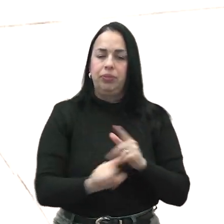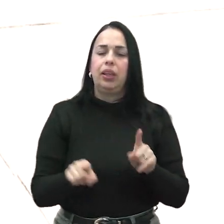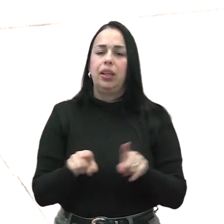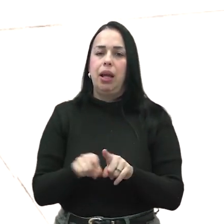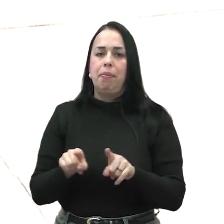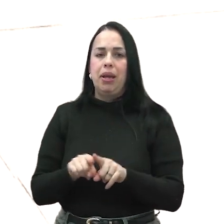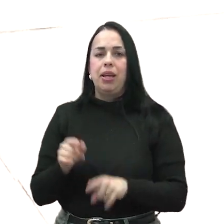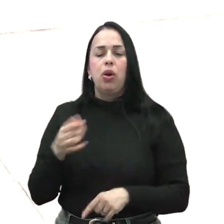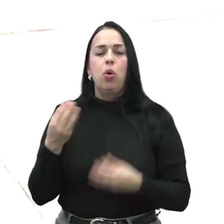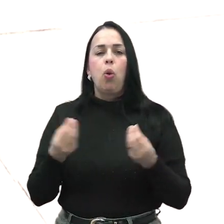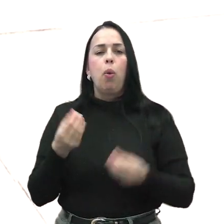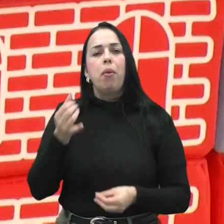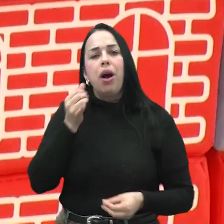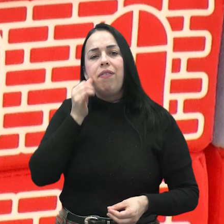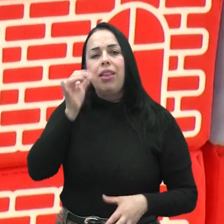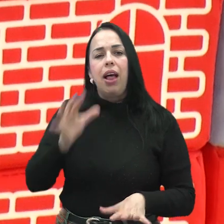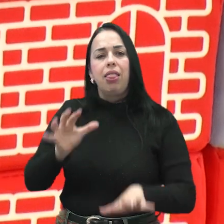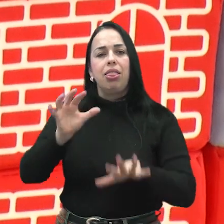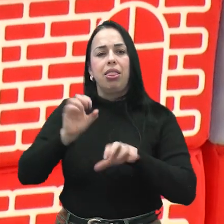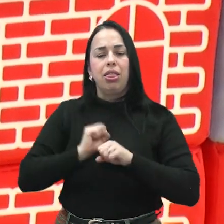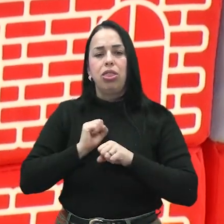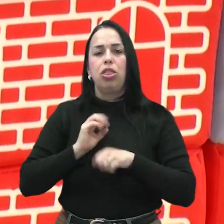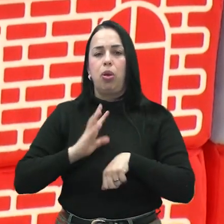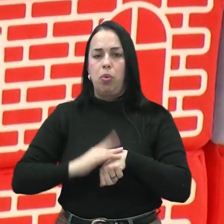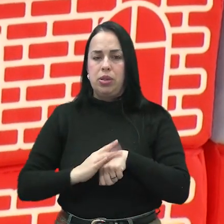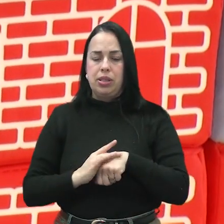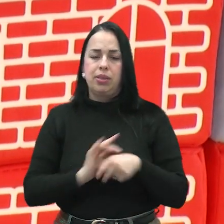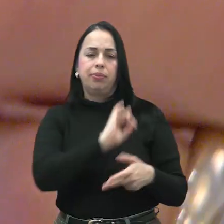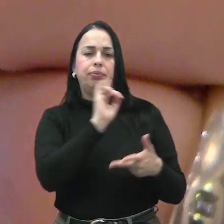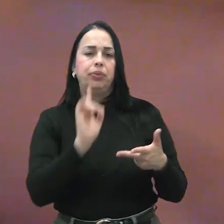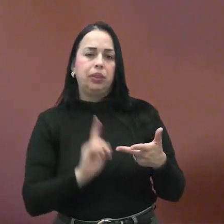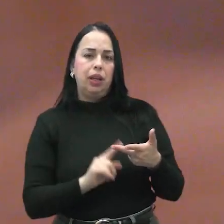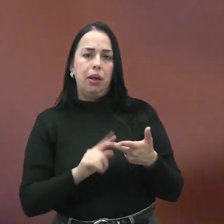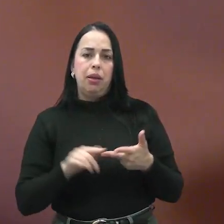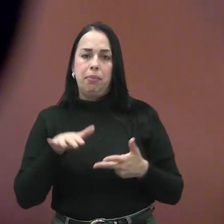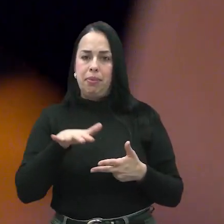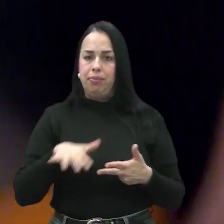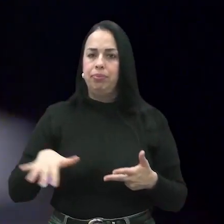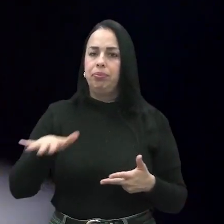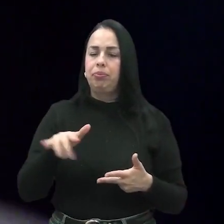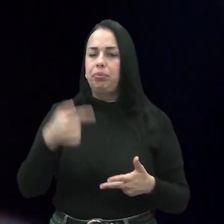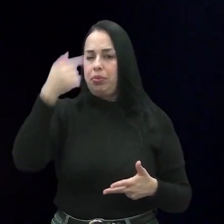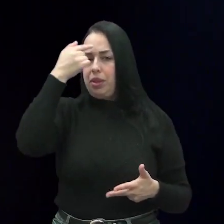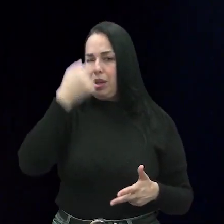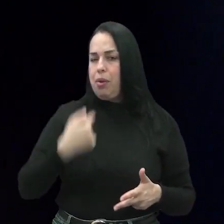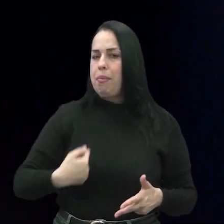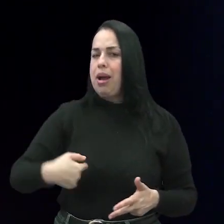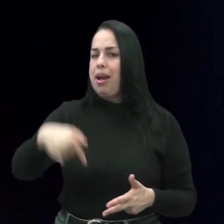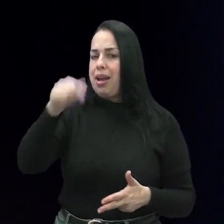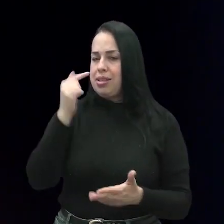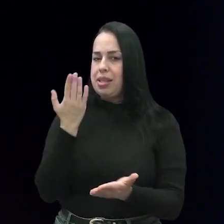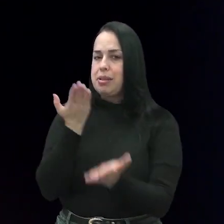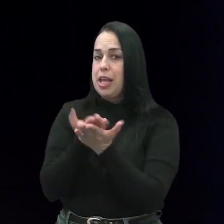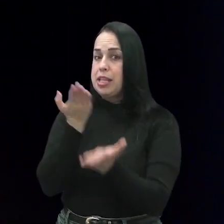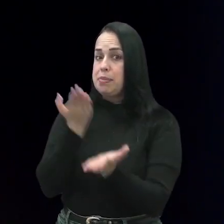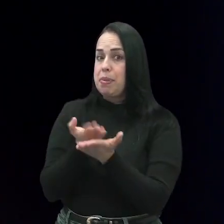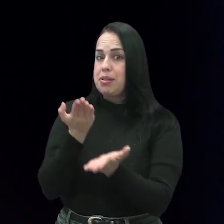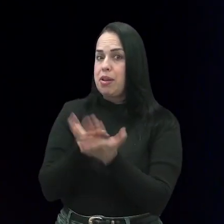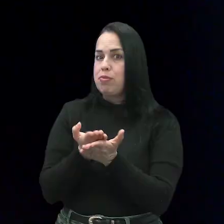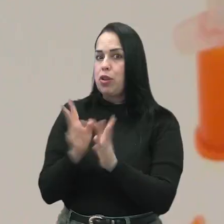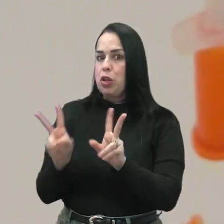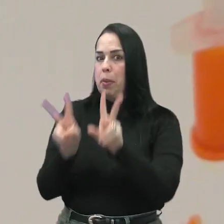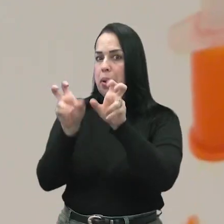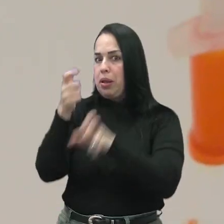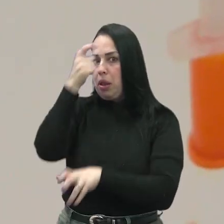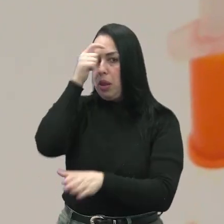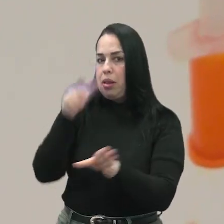de um programa de prevenção a doenças nas creches e pré-escolas e até mesmo a instituição de uma semana de estudos e